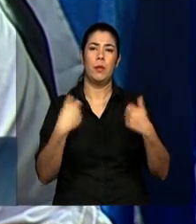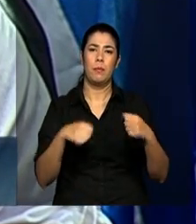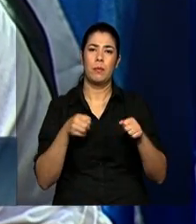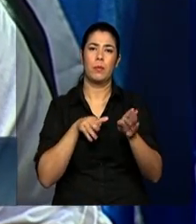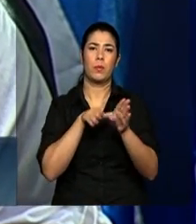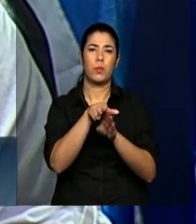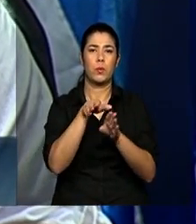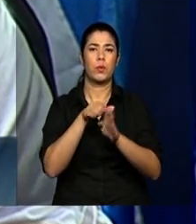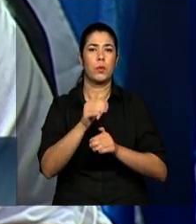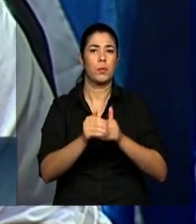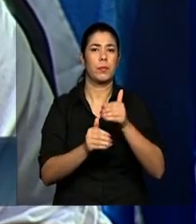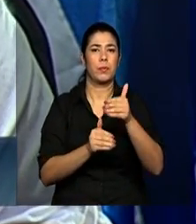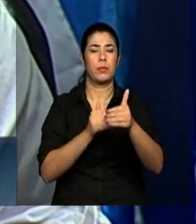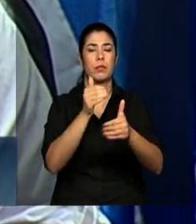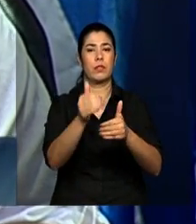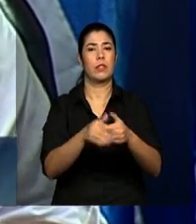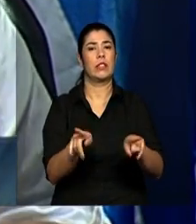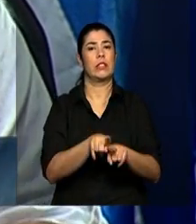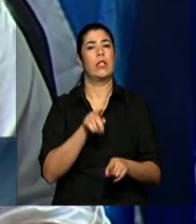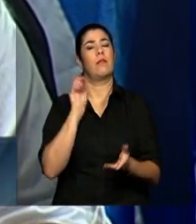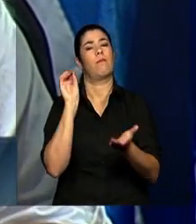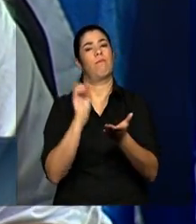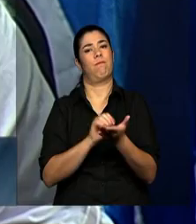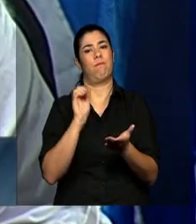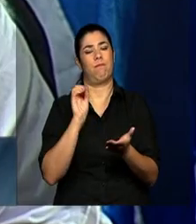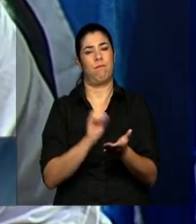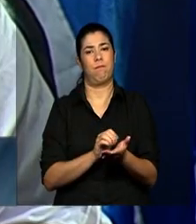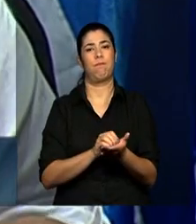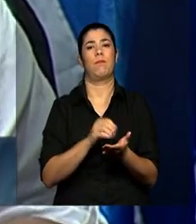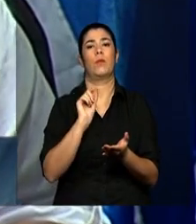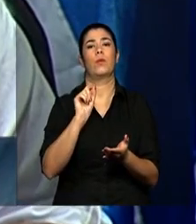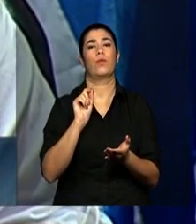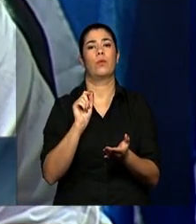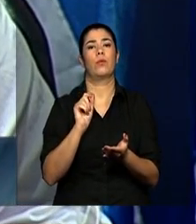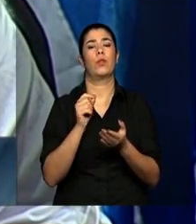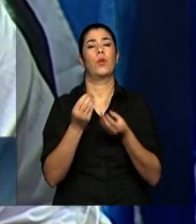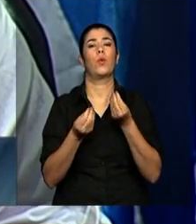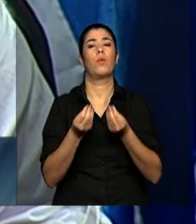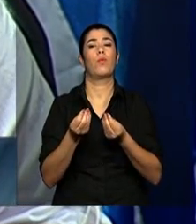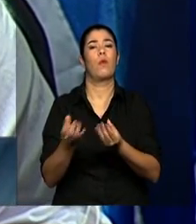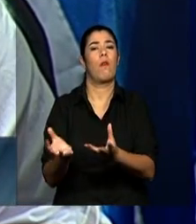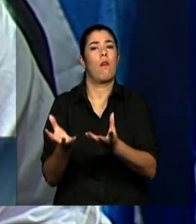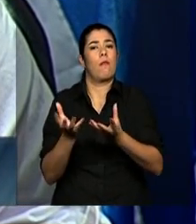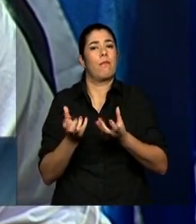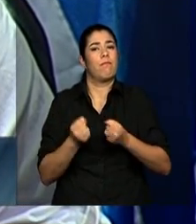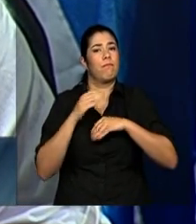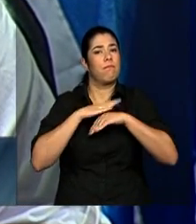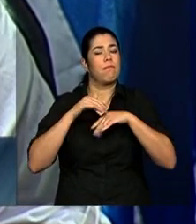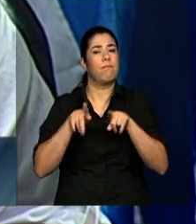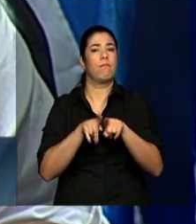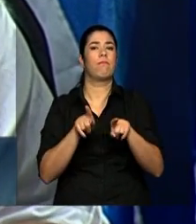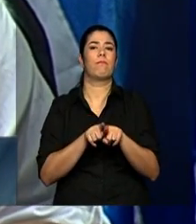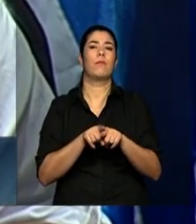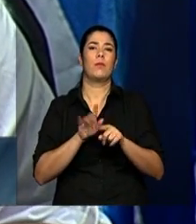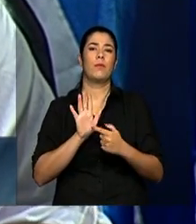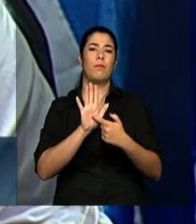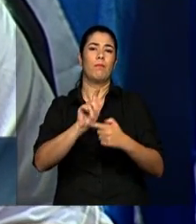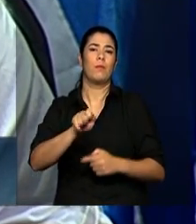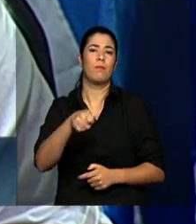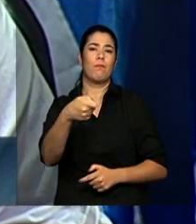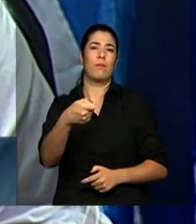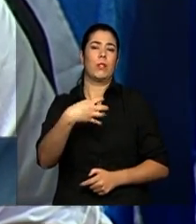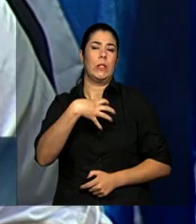passos. E é muitas vezes a ausência desse recebimento, ela vai deixar marca para um